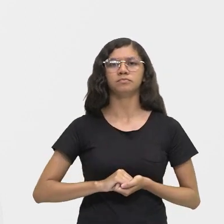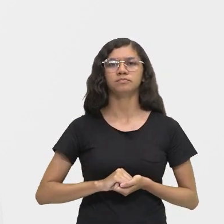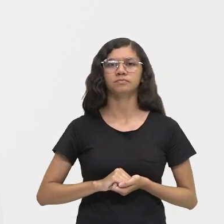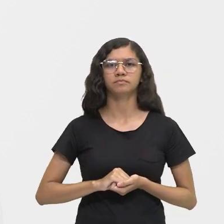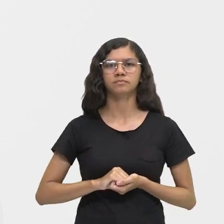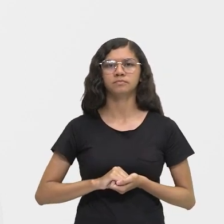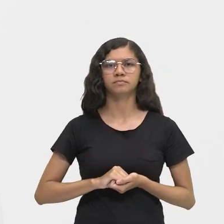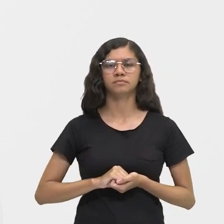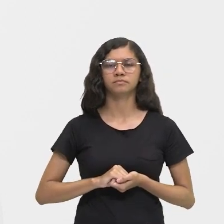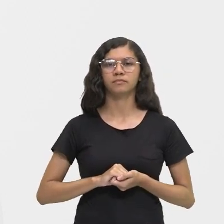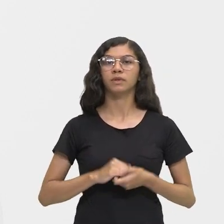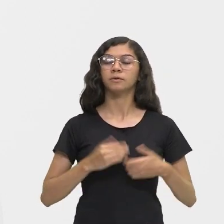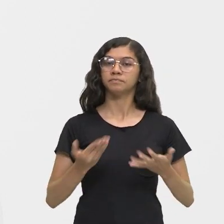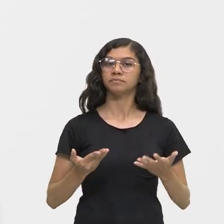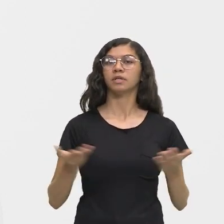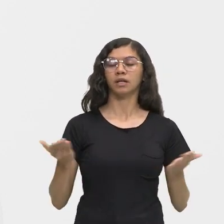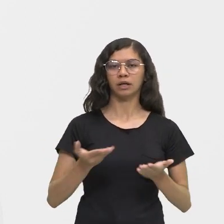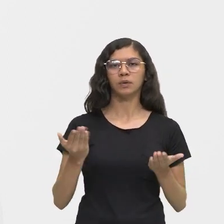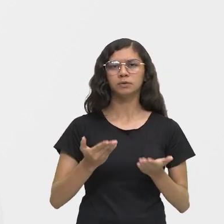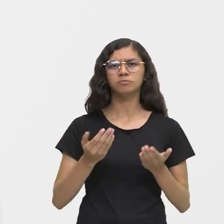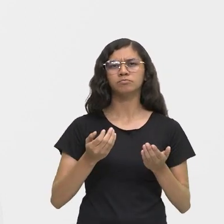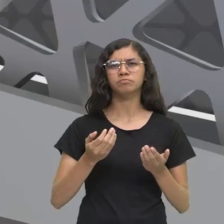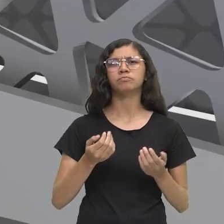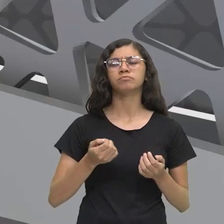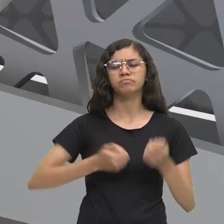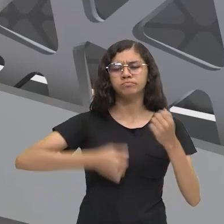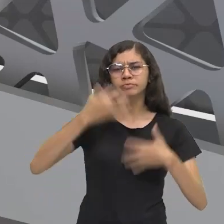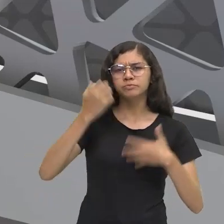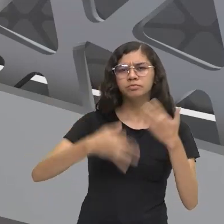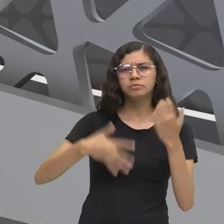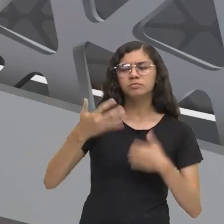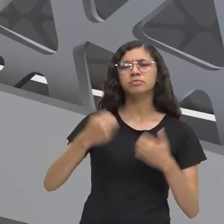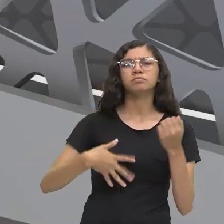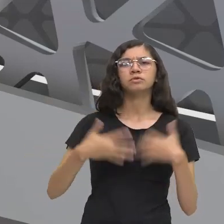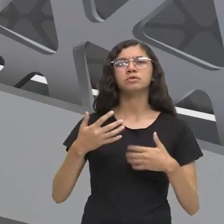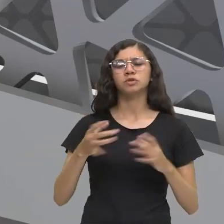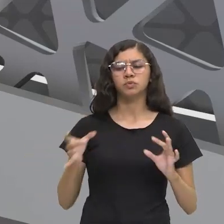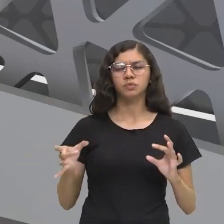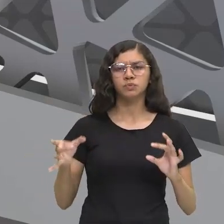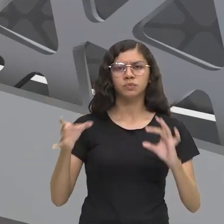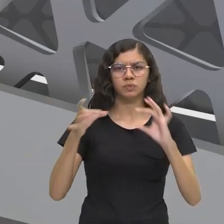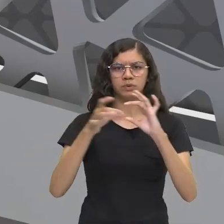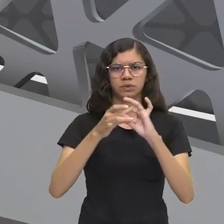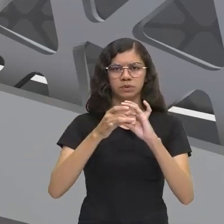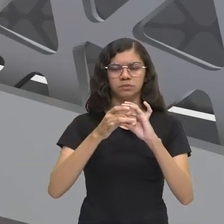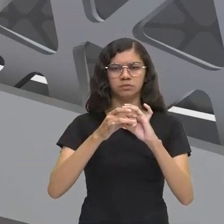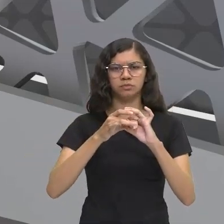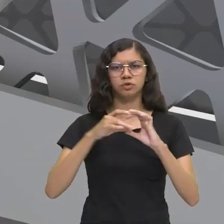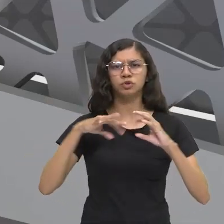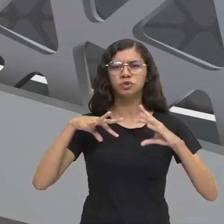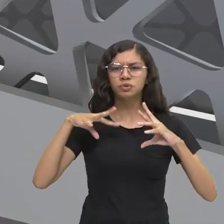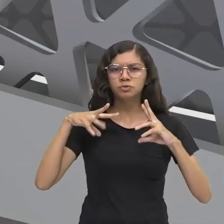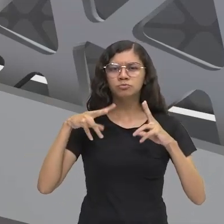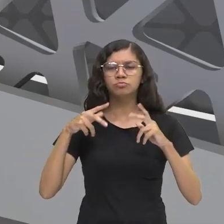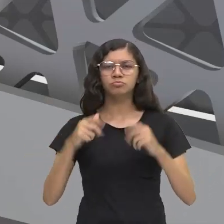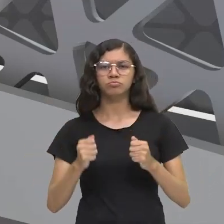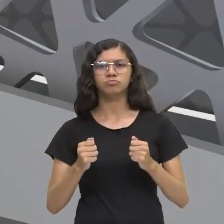agora, nós vamos falar um pouco sobre a junção de todas essas